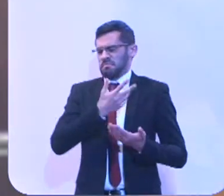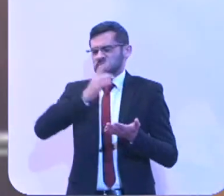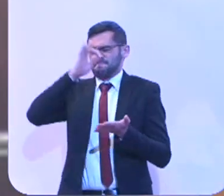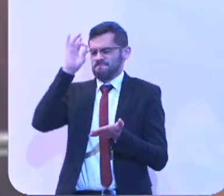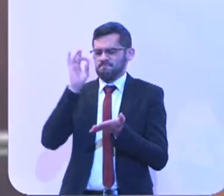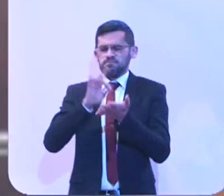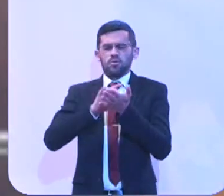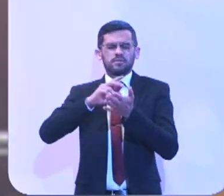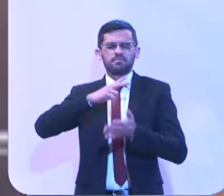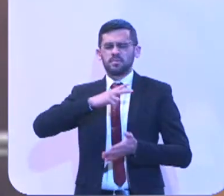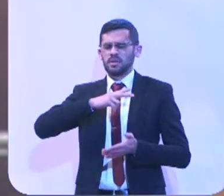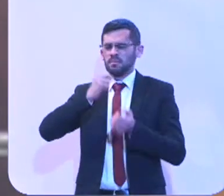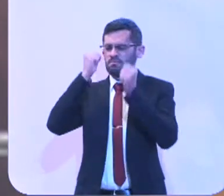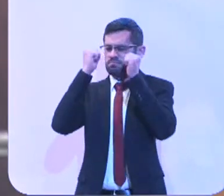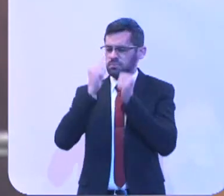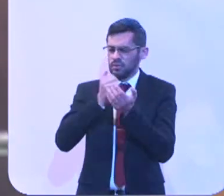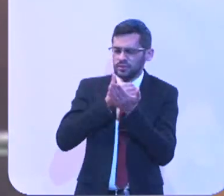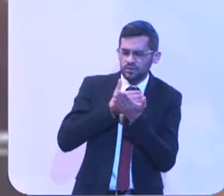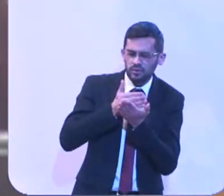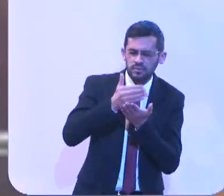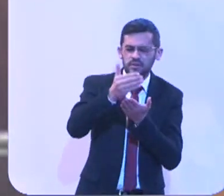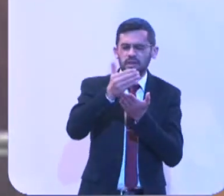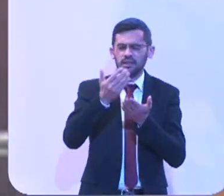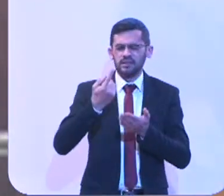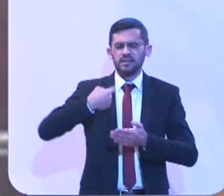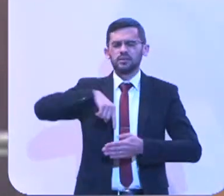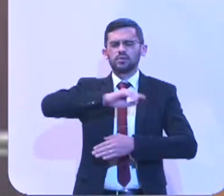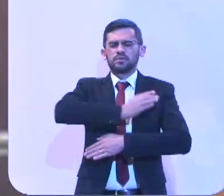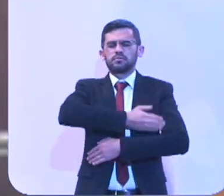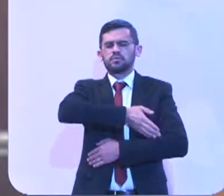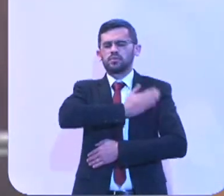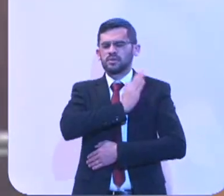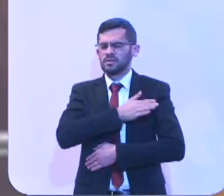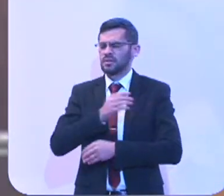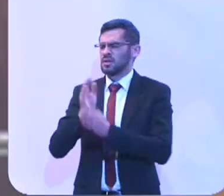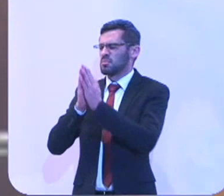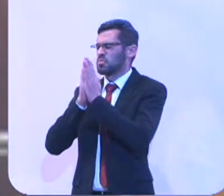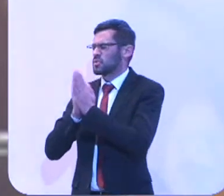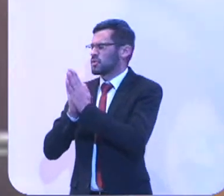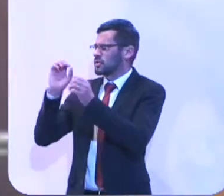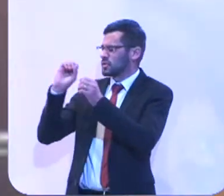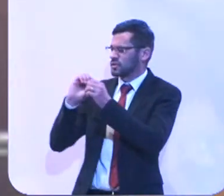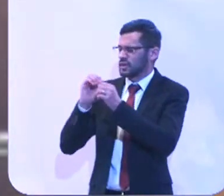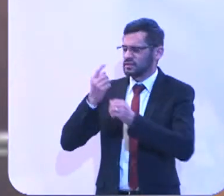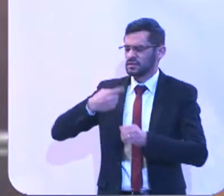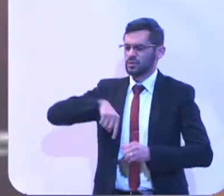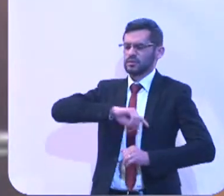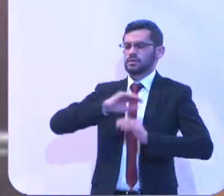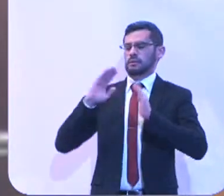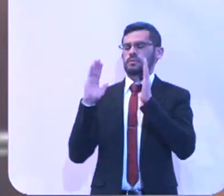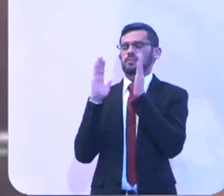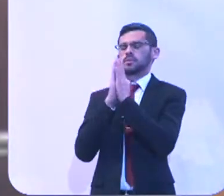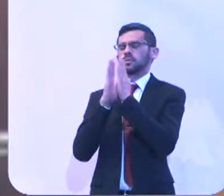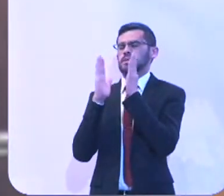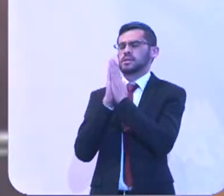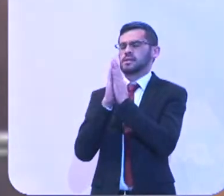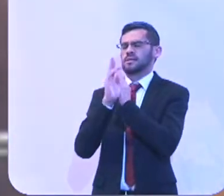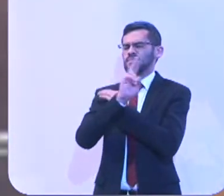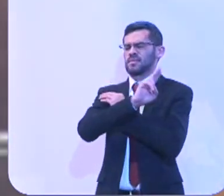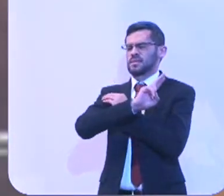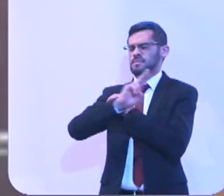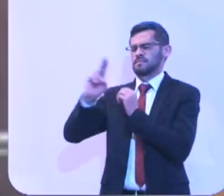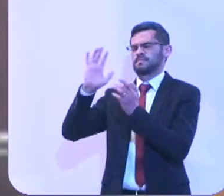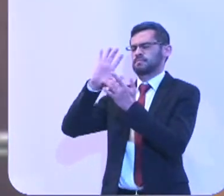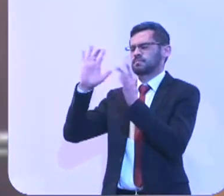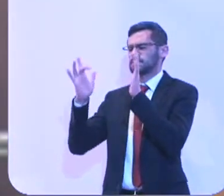pessoal possa começar nos nossos corações. Faz assim, Senhor, esta é a nossa oração, em